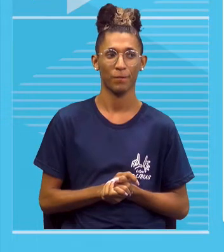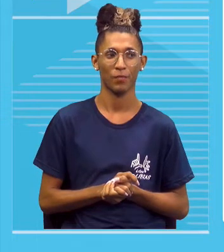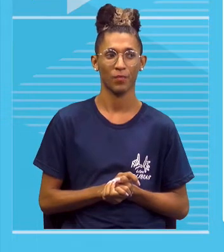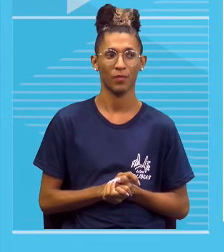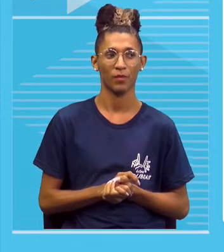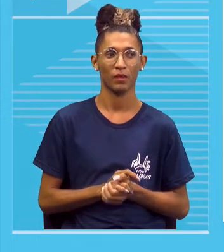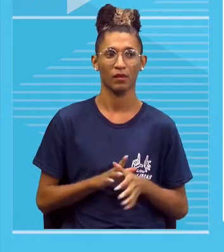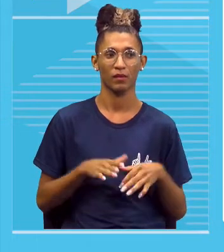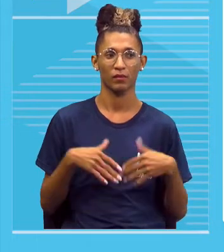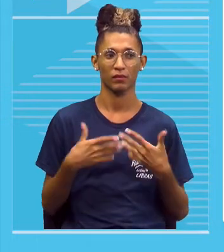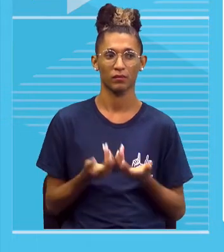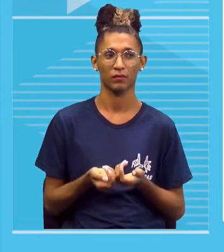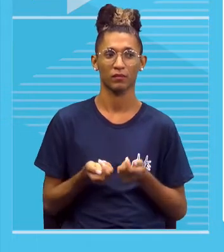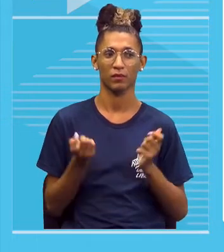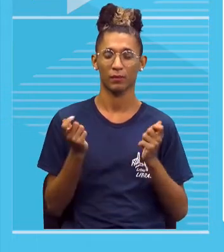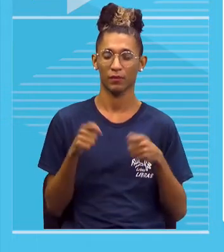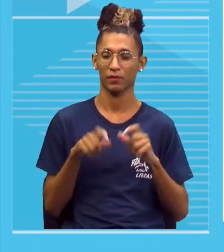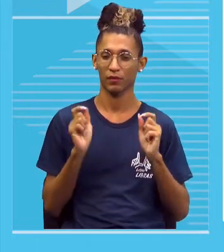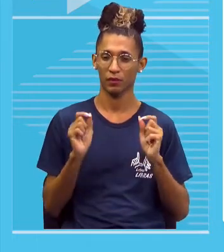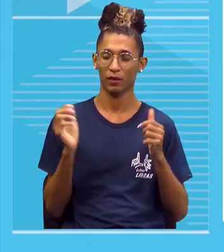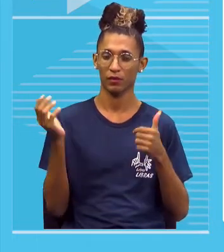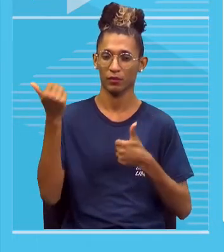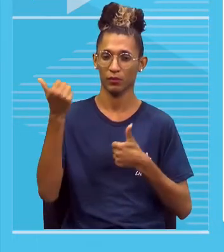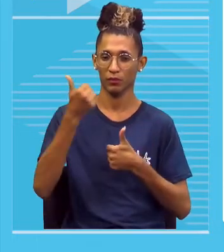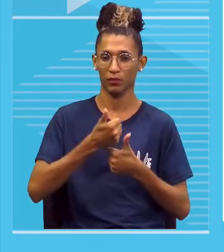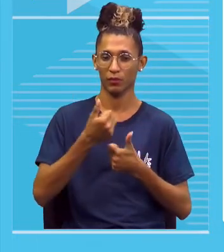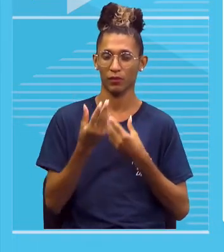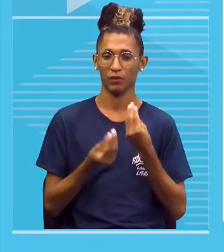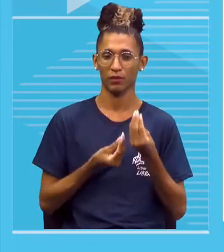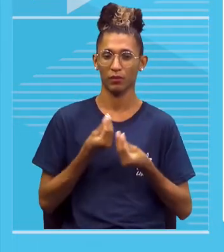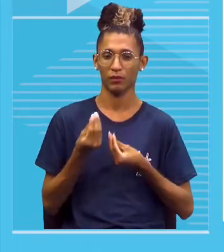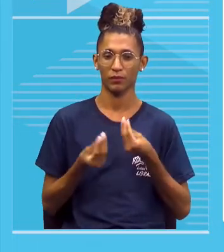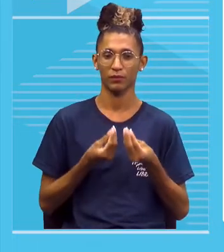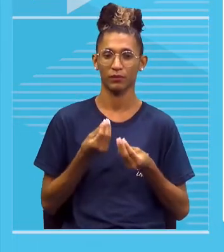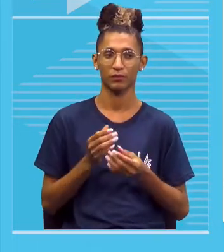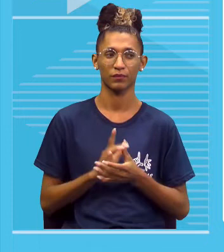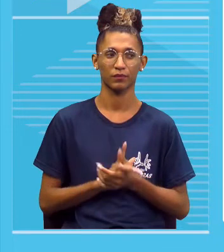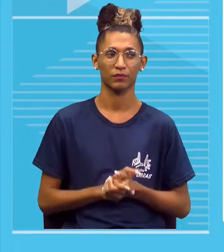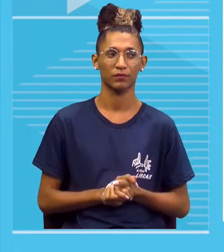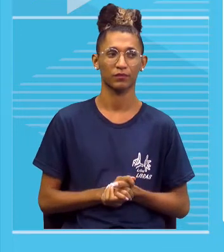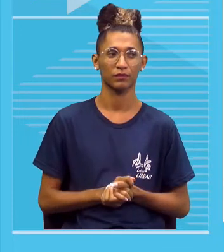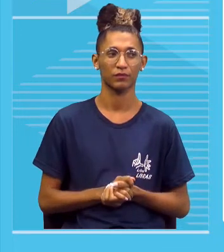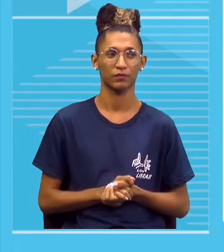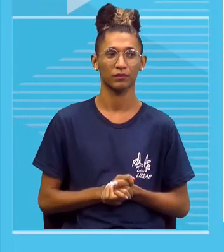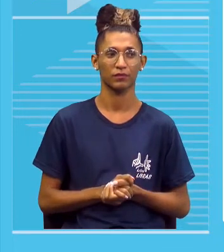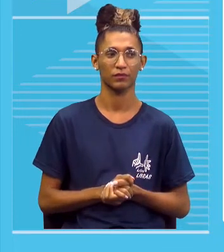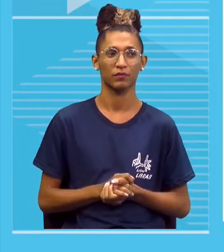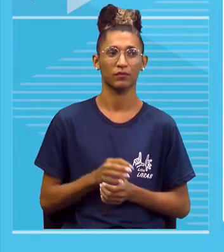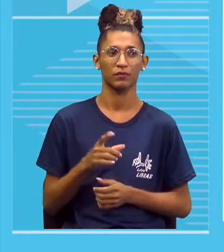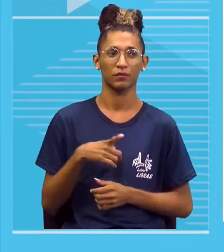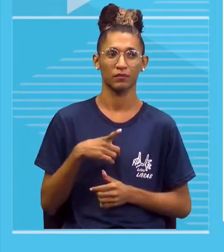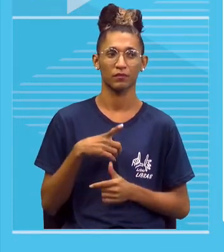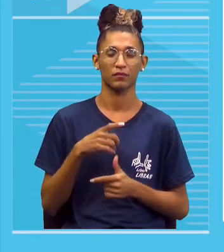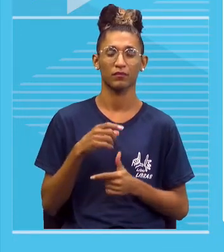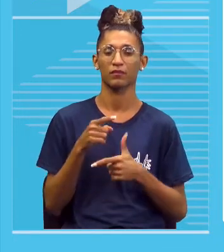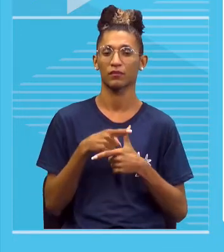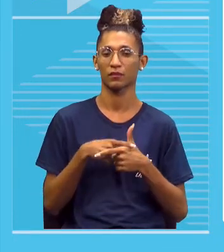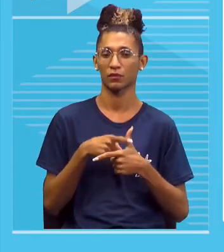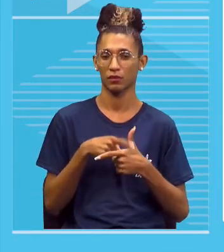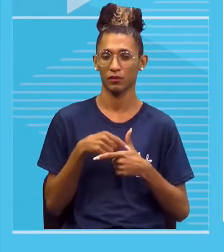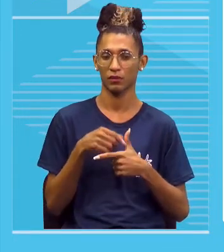que eu vou fazer vou substituir aqui ó bom então seno de 2x